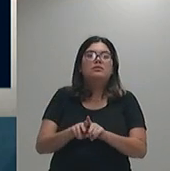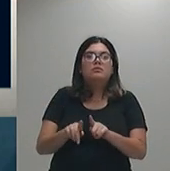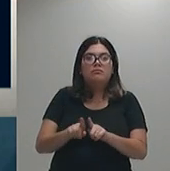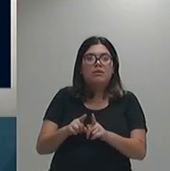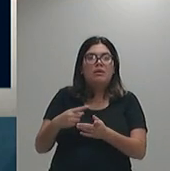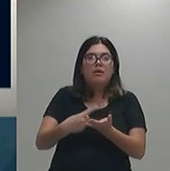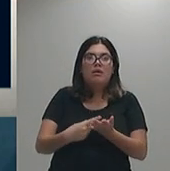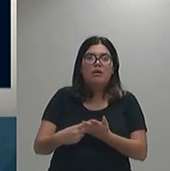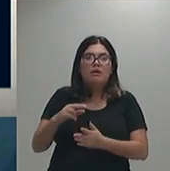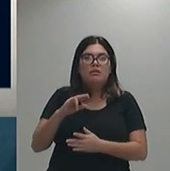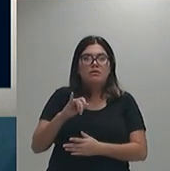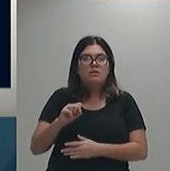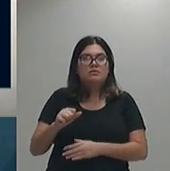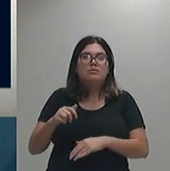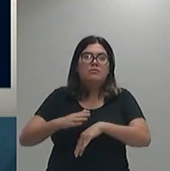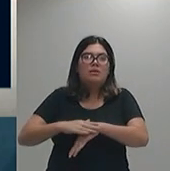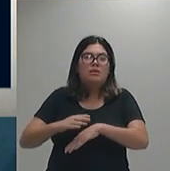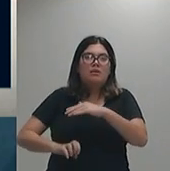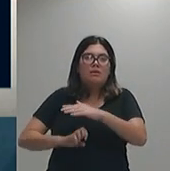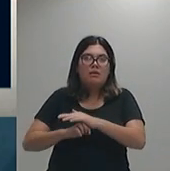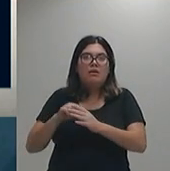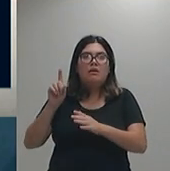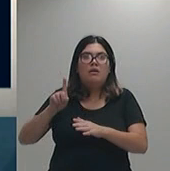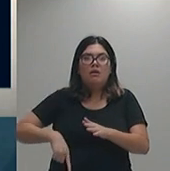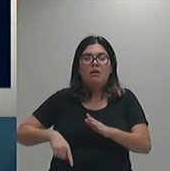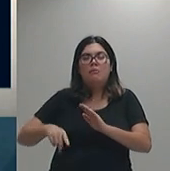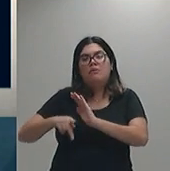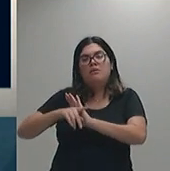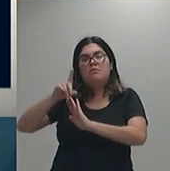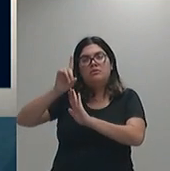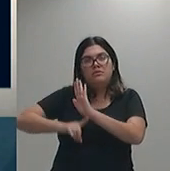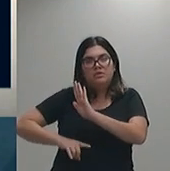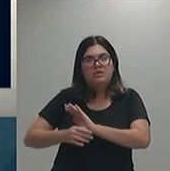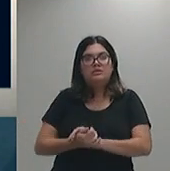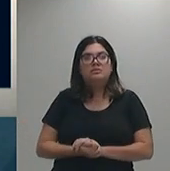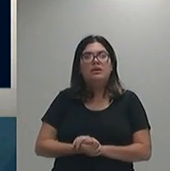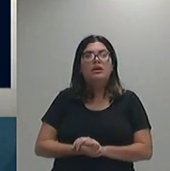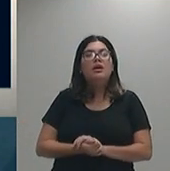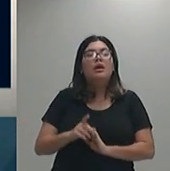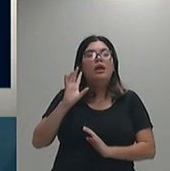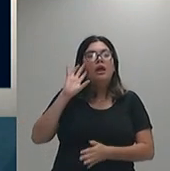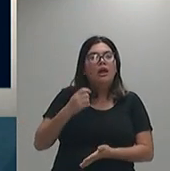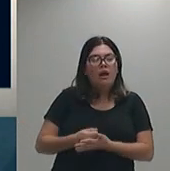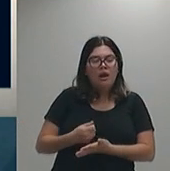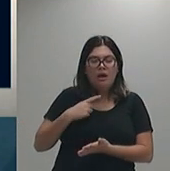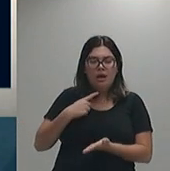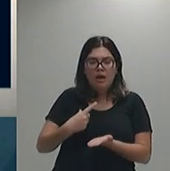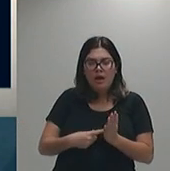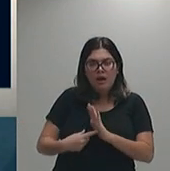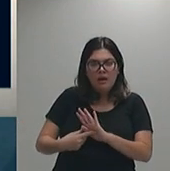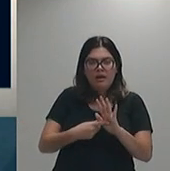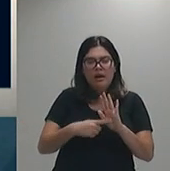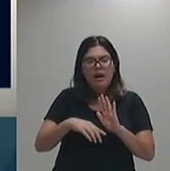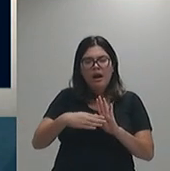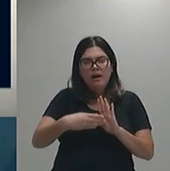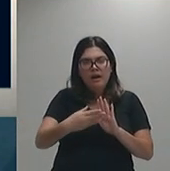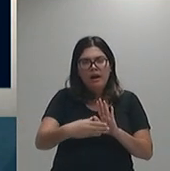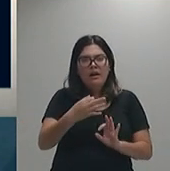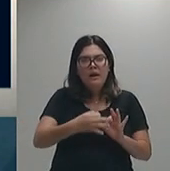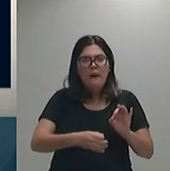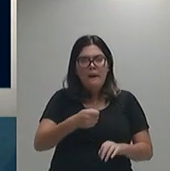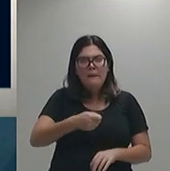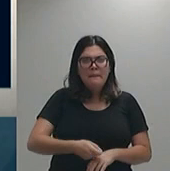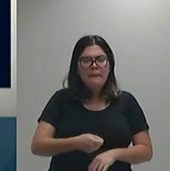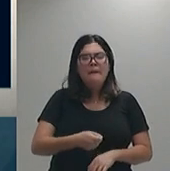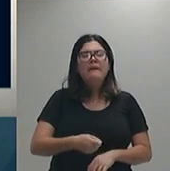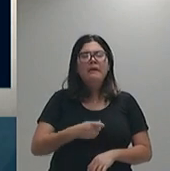por parte da companhia que a titular do direito do protejo das decisões proferidas nos tribunais arbitrais suscitados é de ser